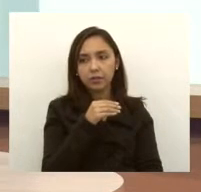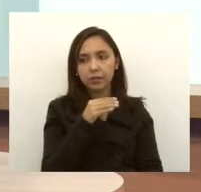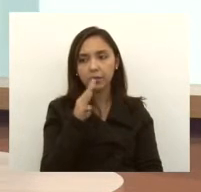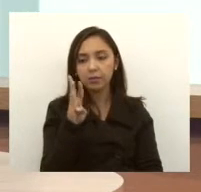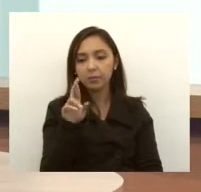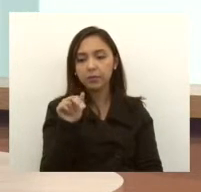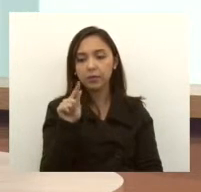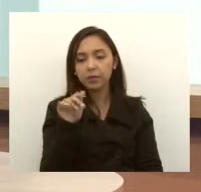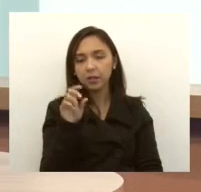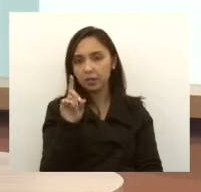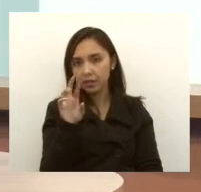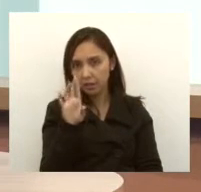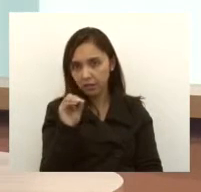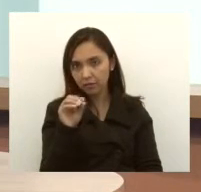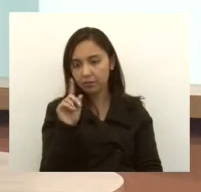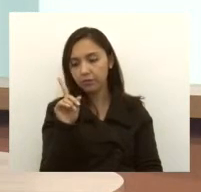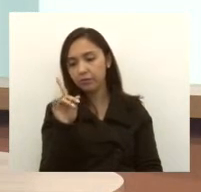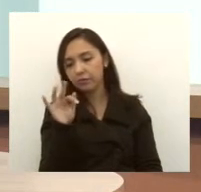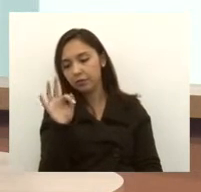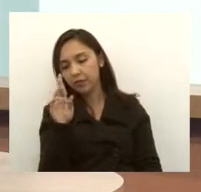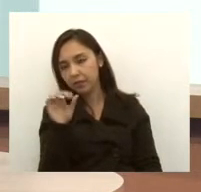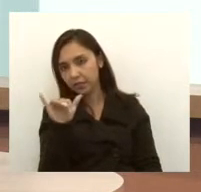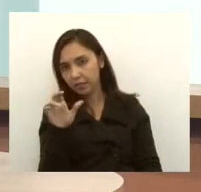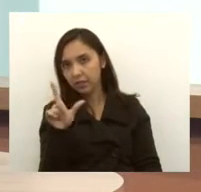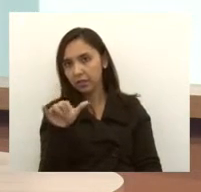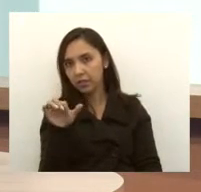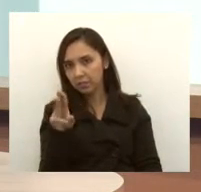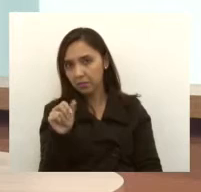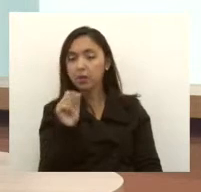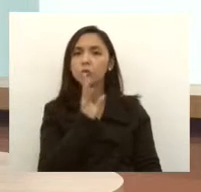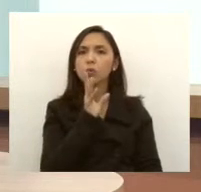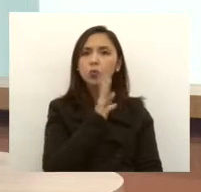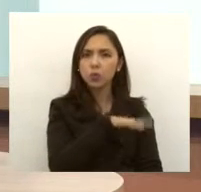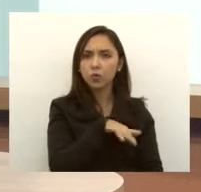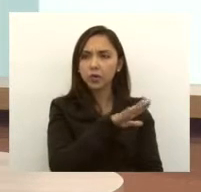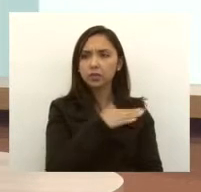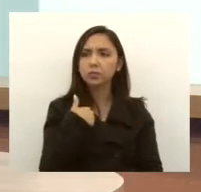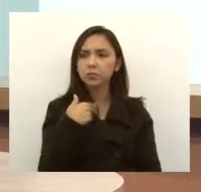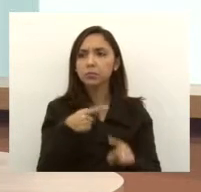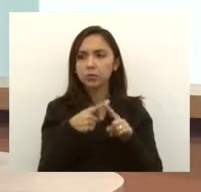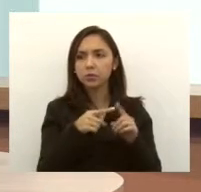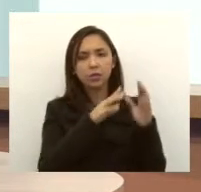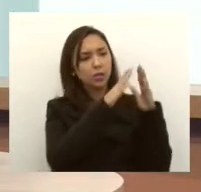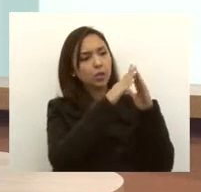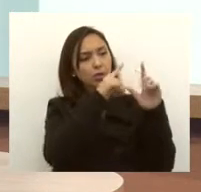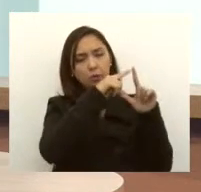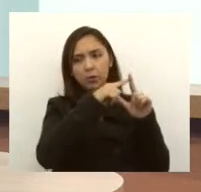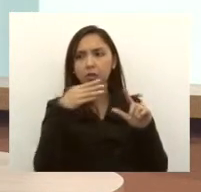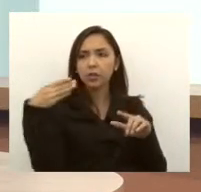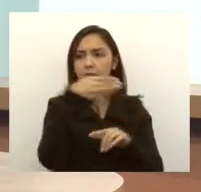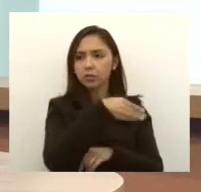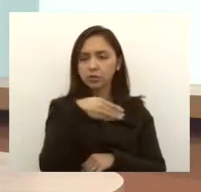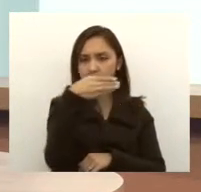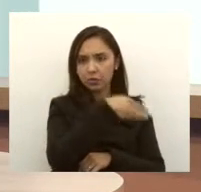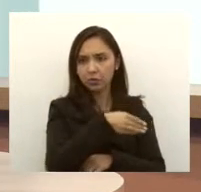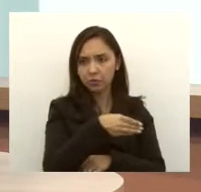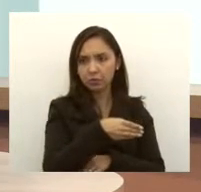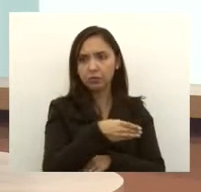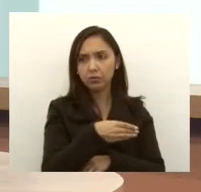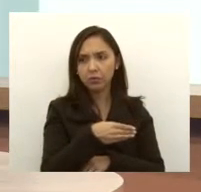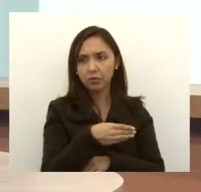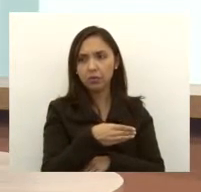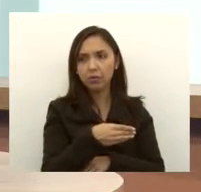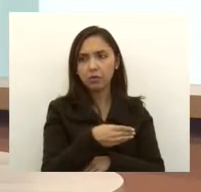Brigadeiro Faria Lima. E eu conheço bem aquela região, porque eu frequento uma igreja, uma congregação, que é a Assembleia